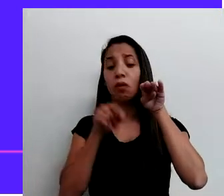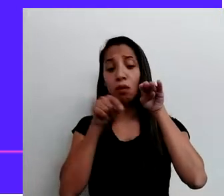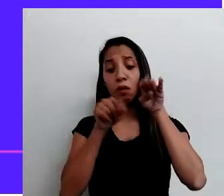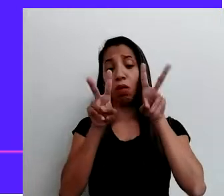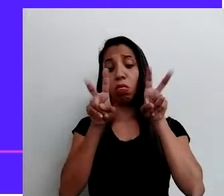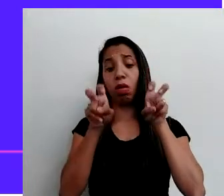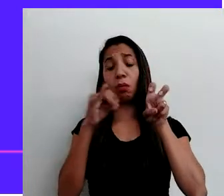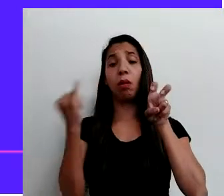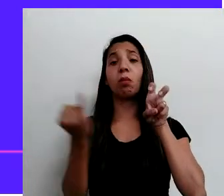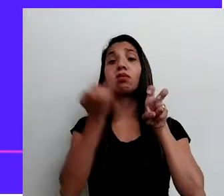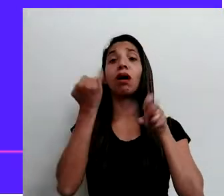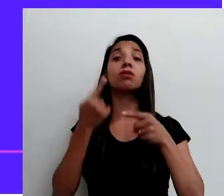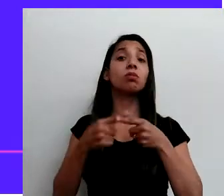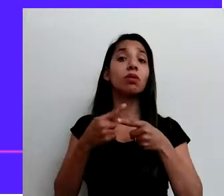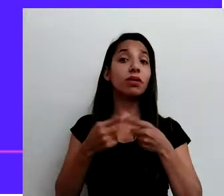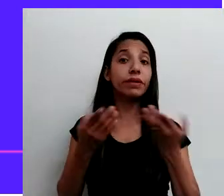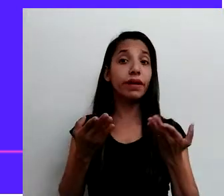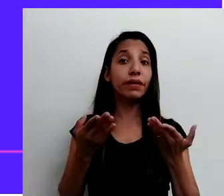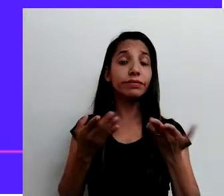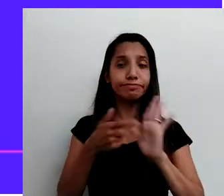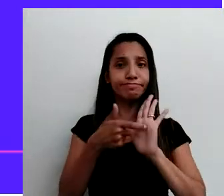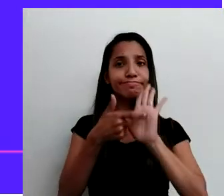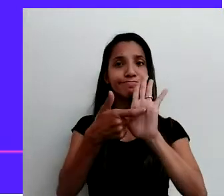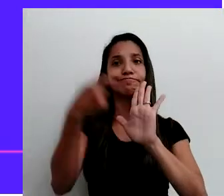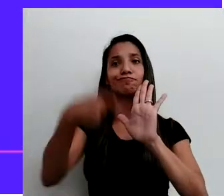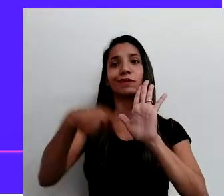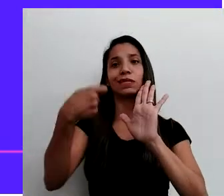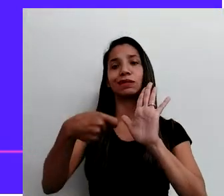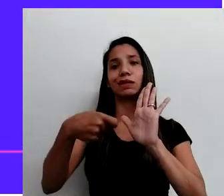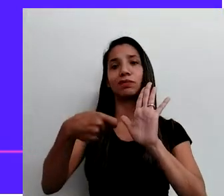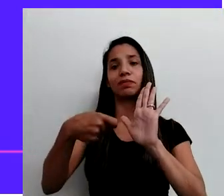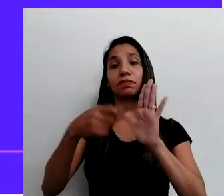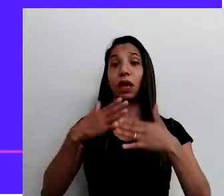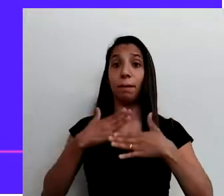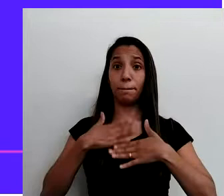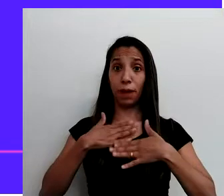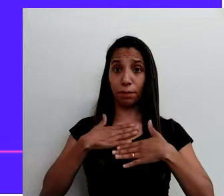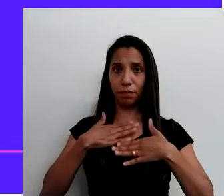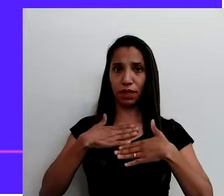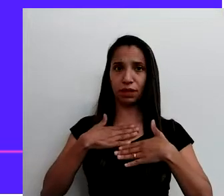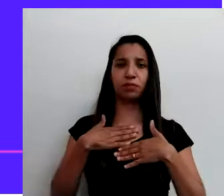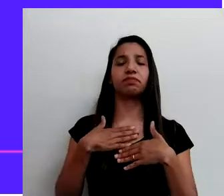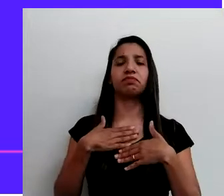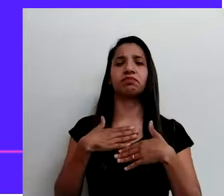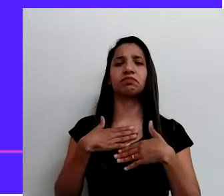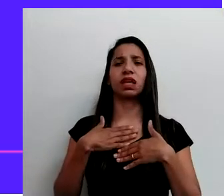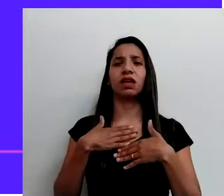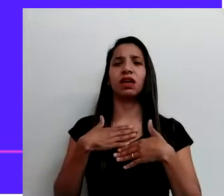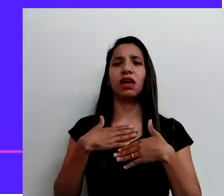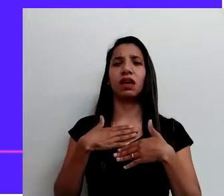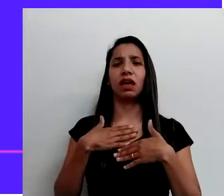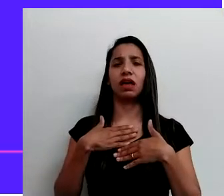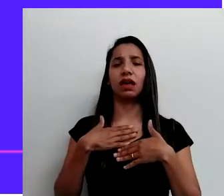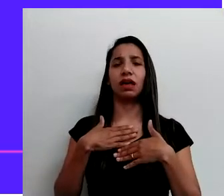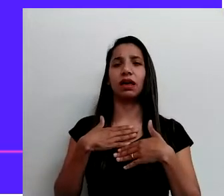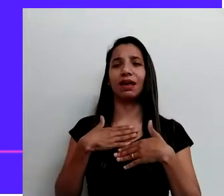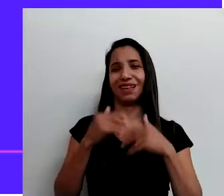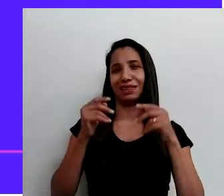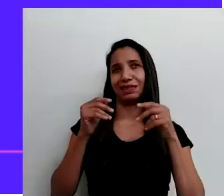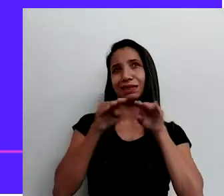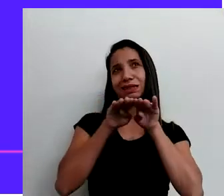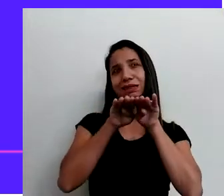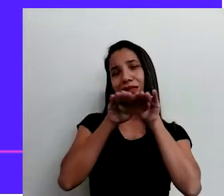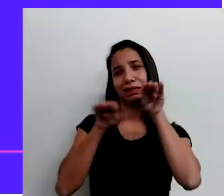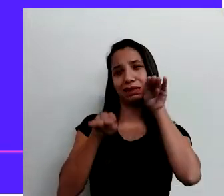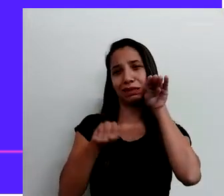particularmente no meu caso, para mim, desigualdades, muito, acho que algum nível